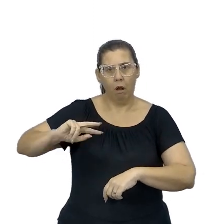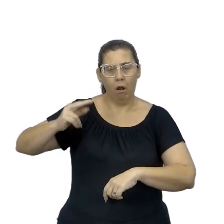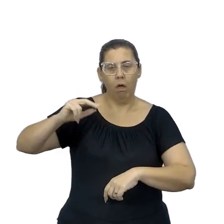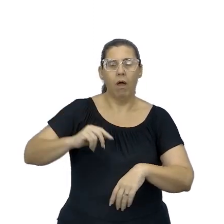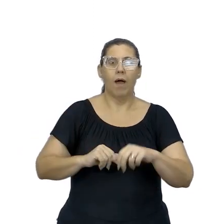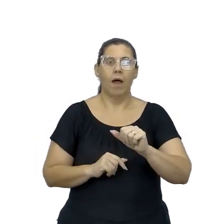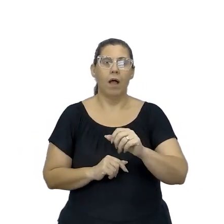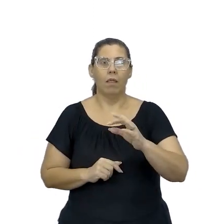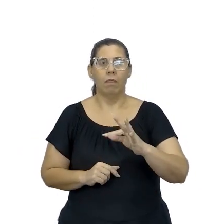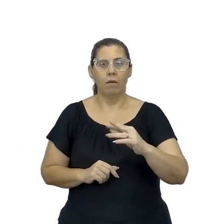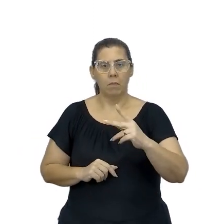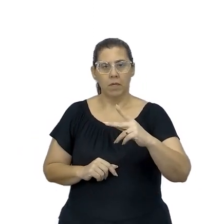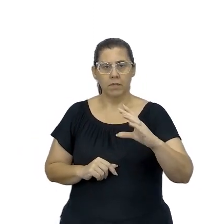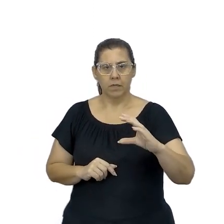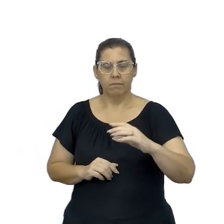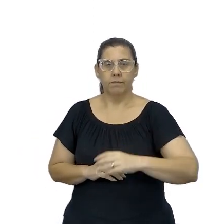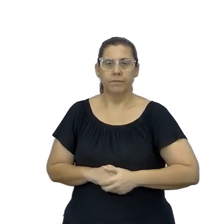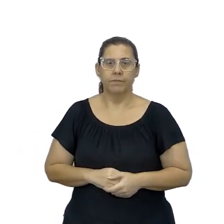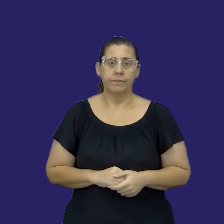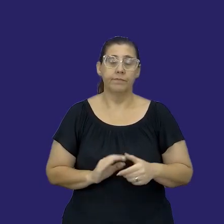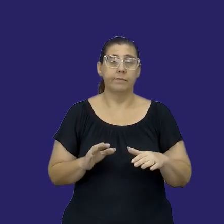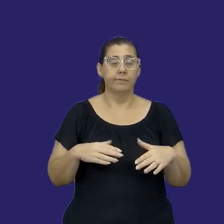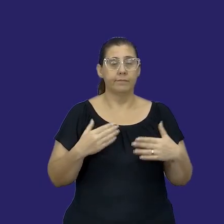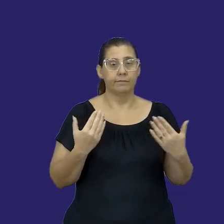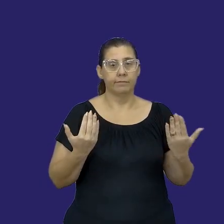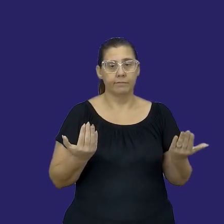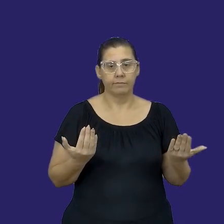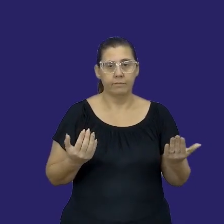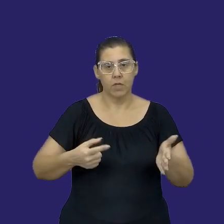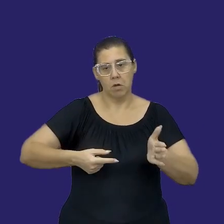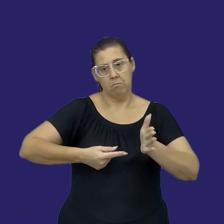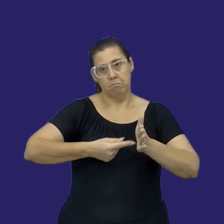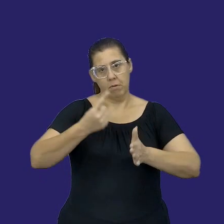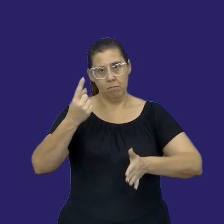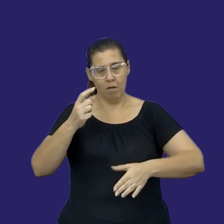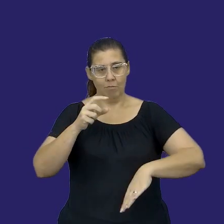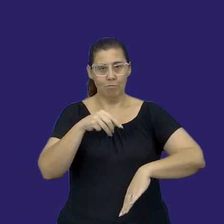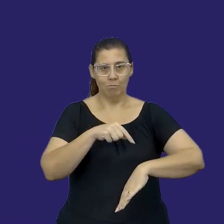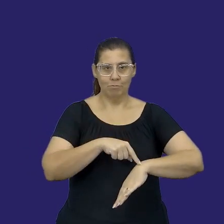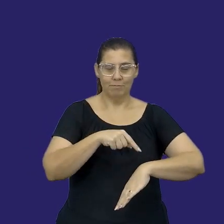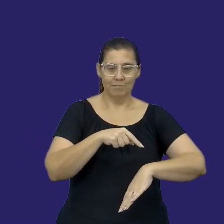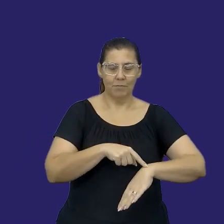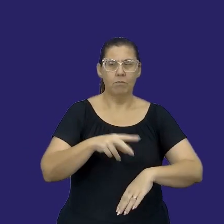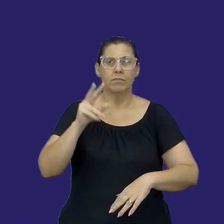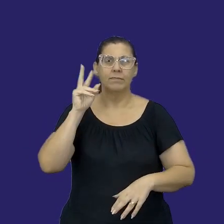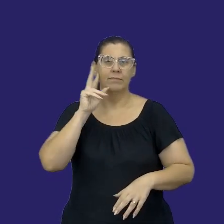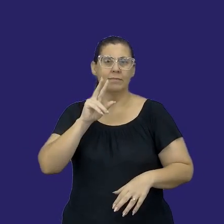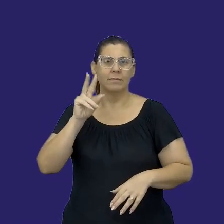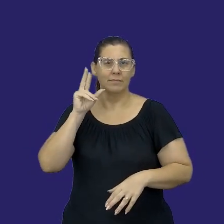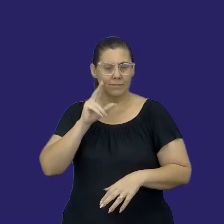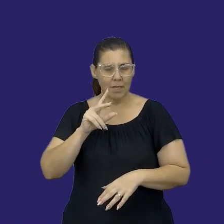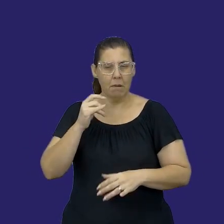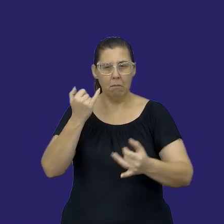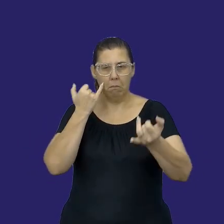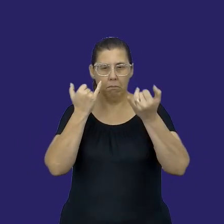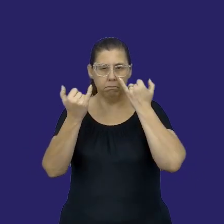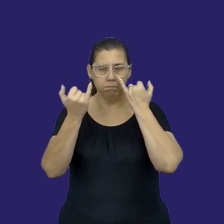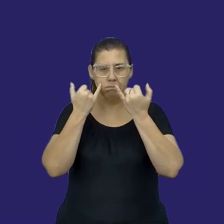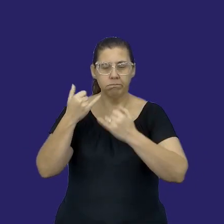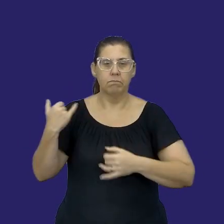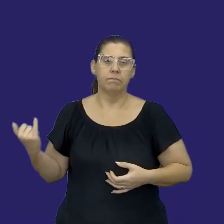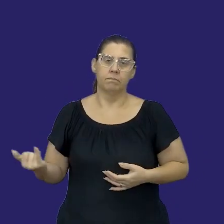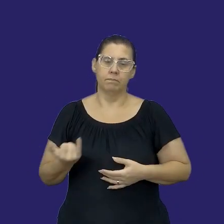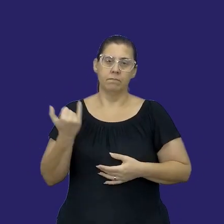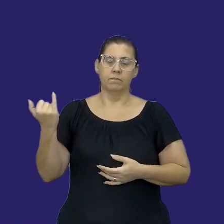ATPC. Bom, então chegamos no primeiro momento, vamos retomar aí algumas informações importantes